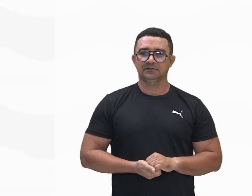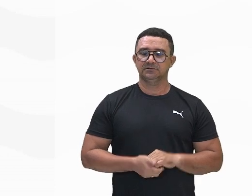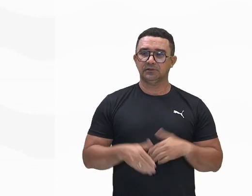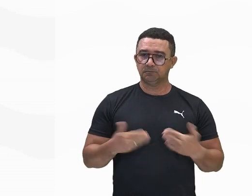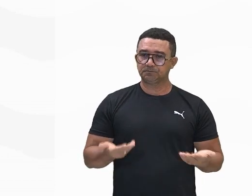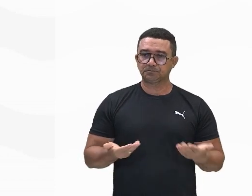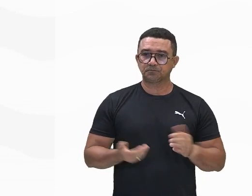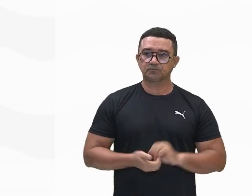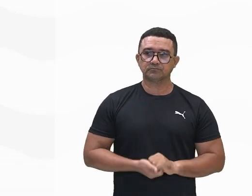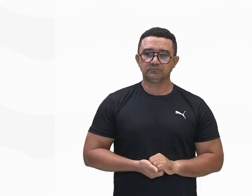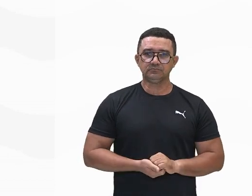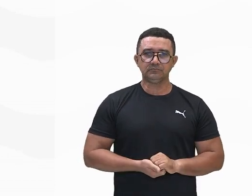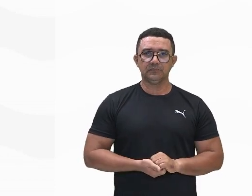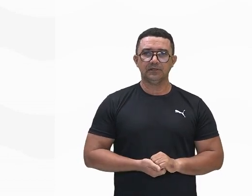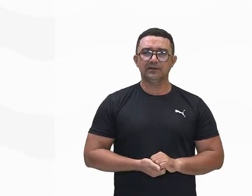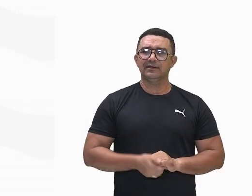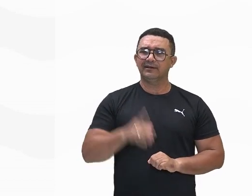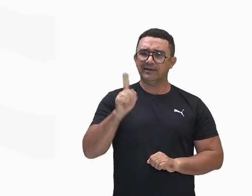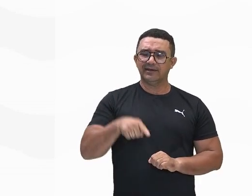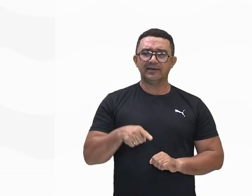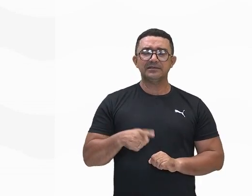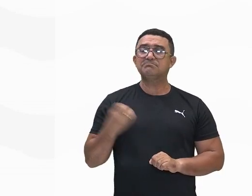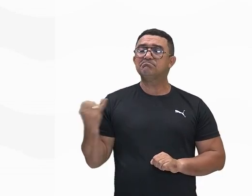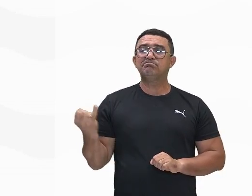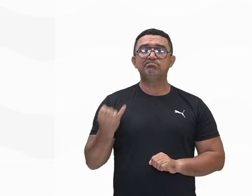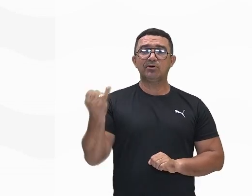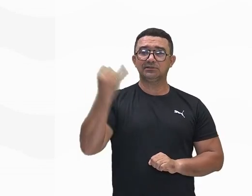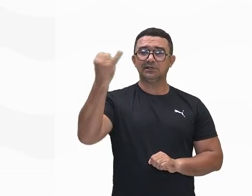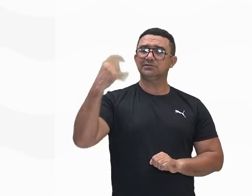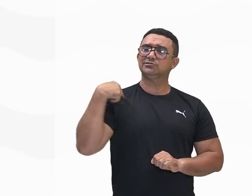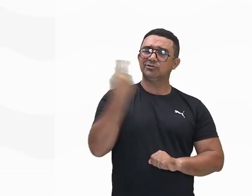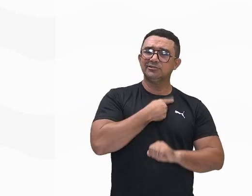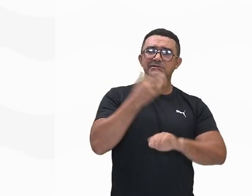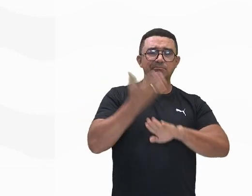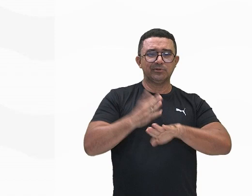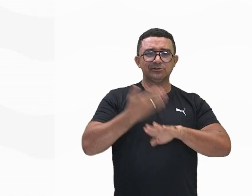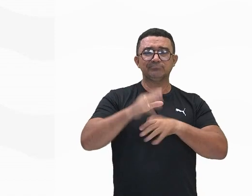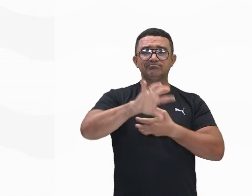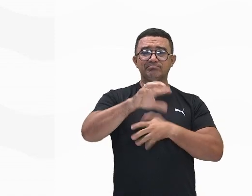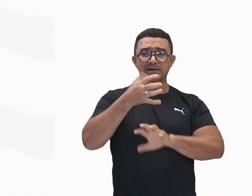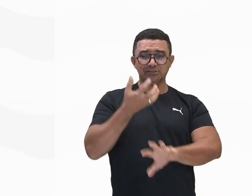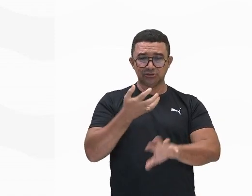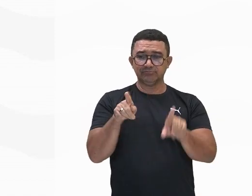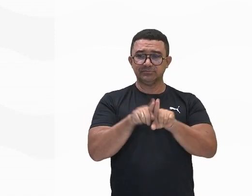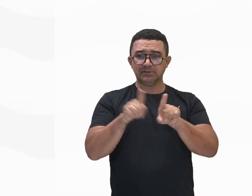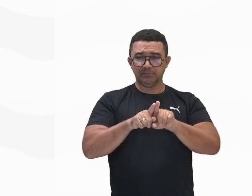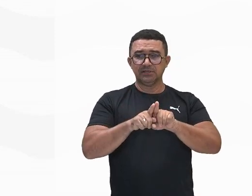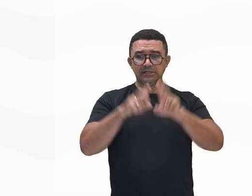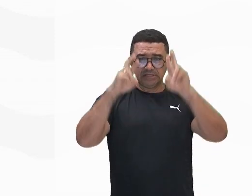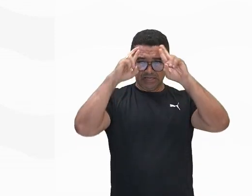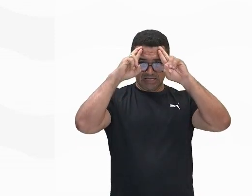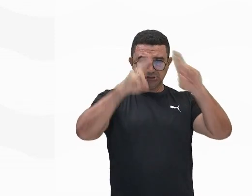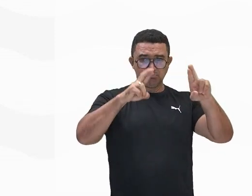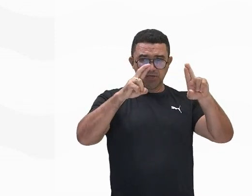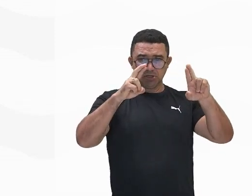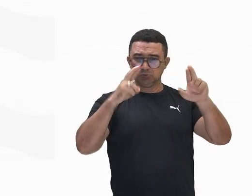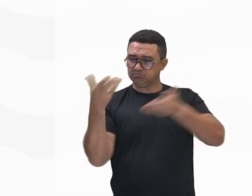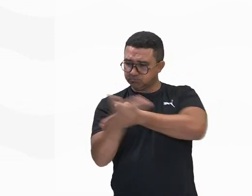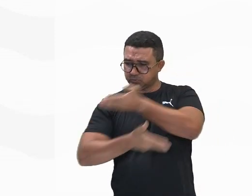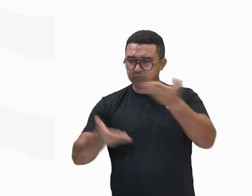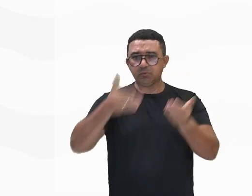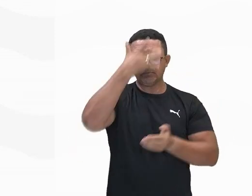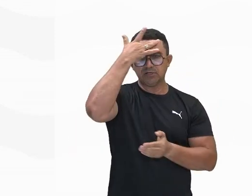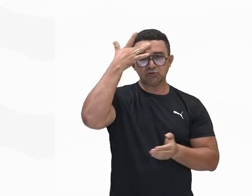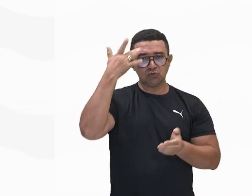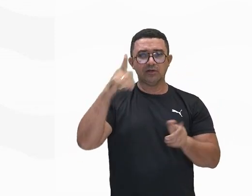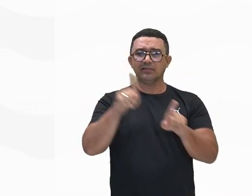isso, é fundamental praticar a empatia e o respeito mútuo, colocar-se no lugar do